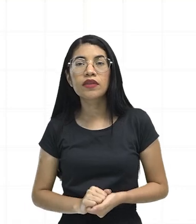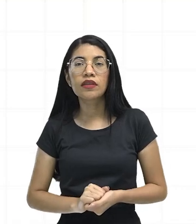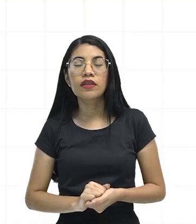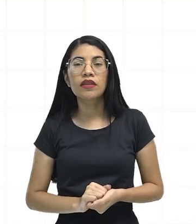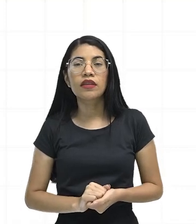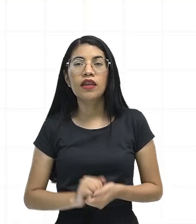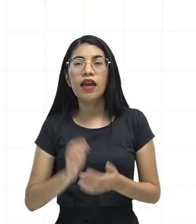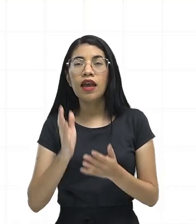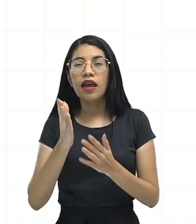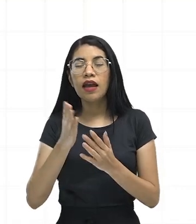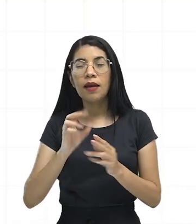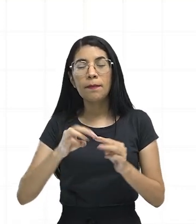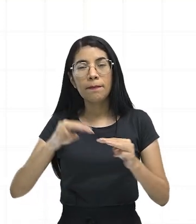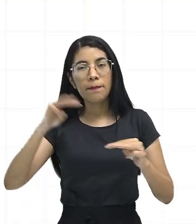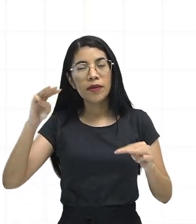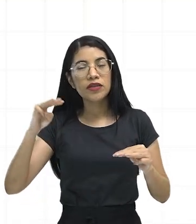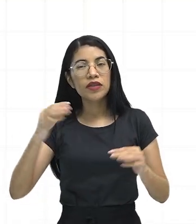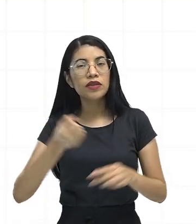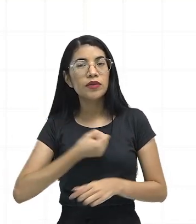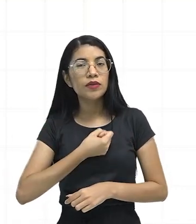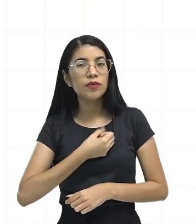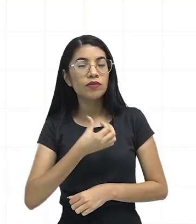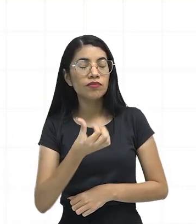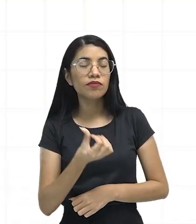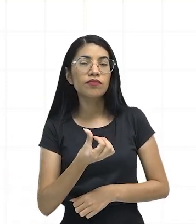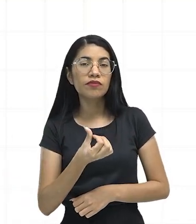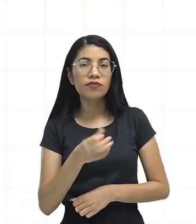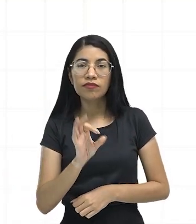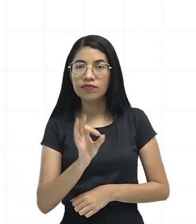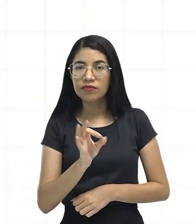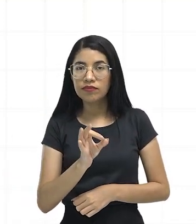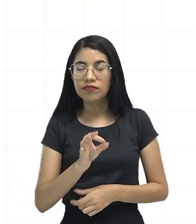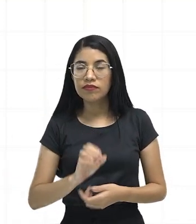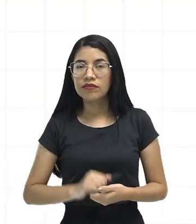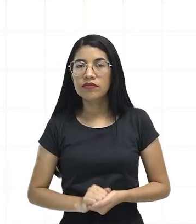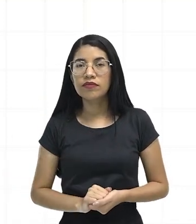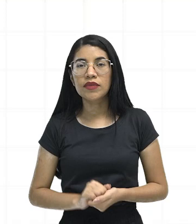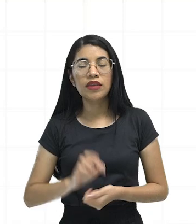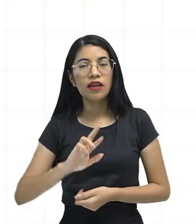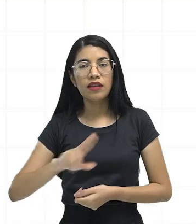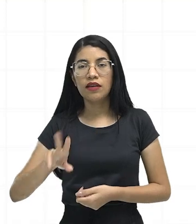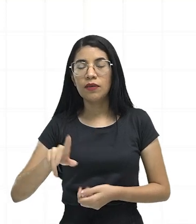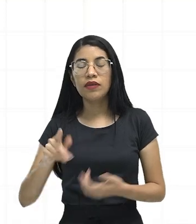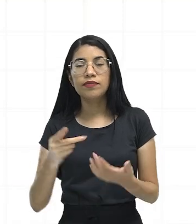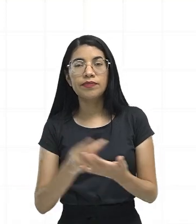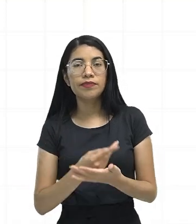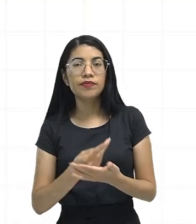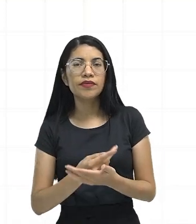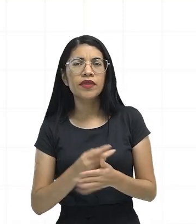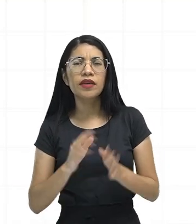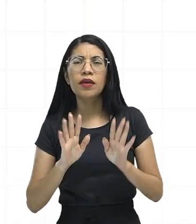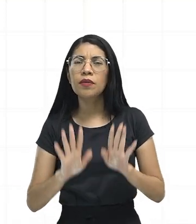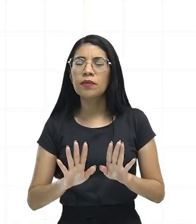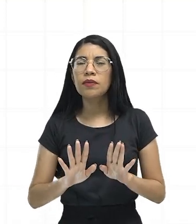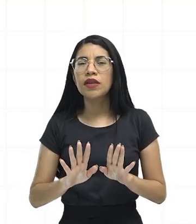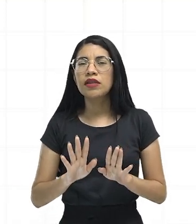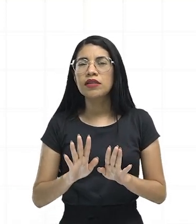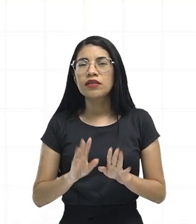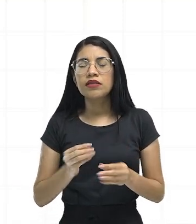mediana é o 6, certo? Errado. Mas,